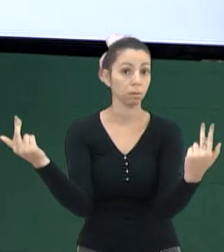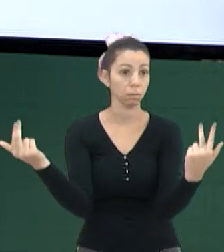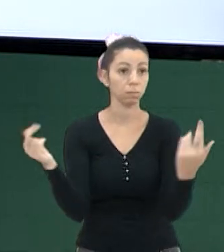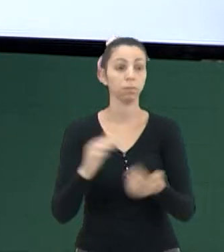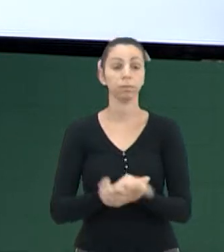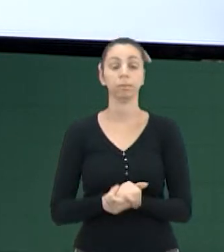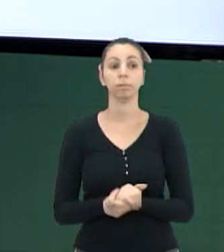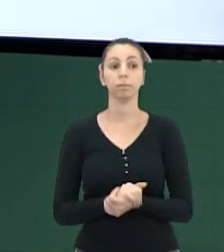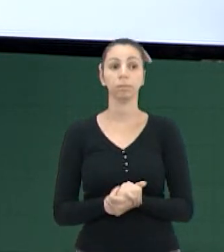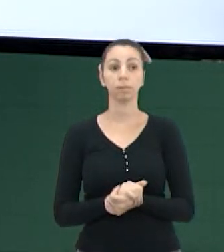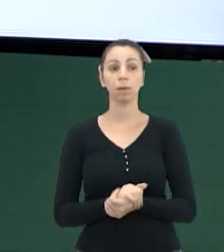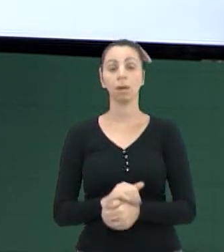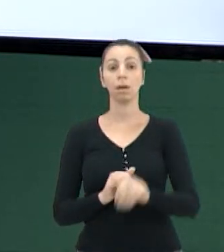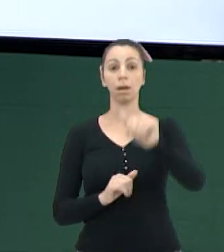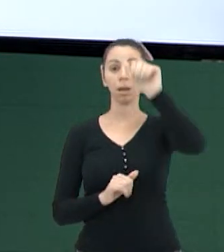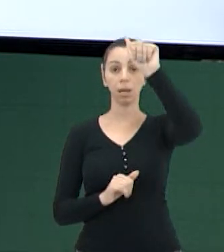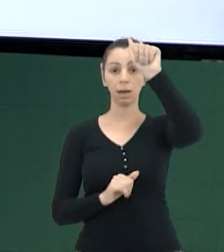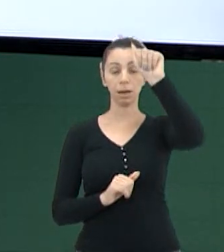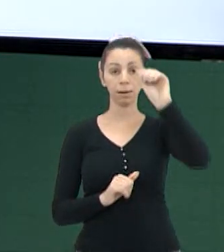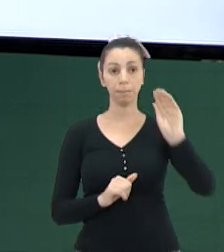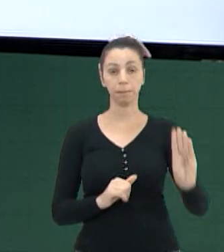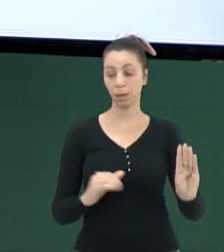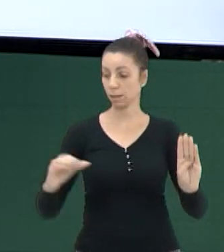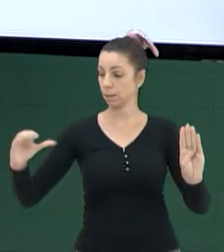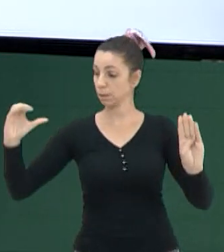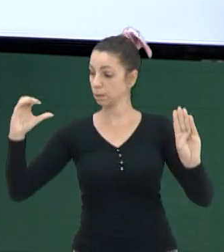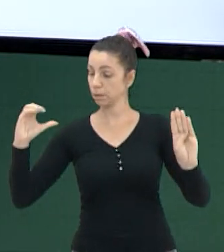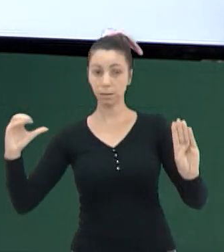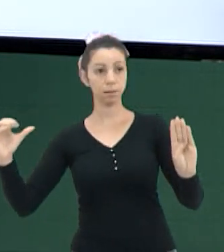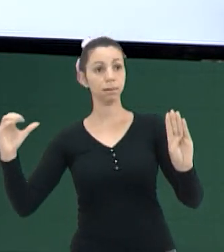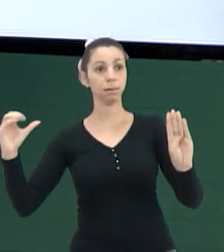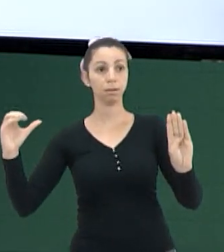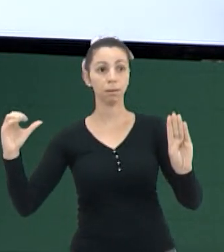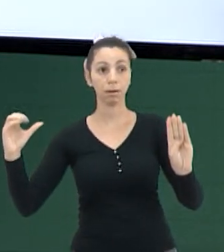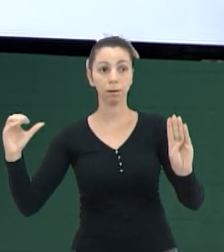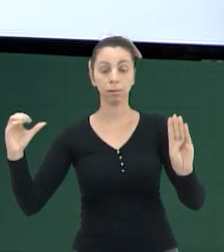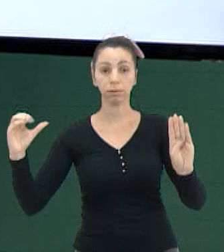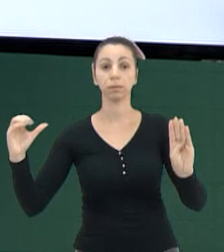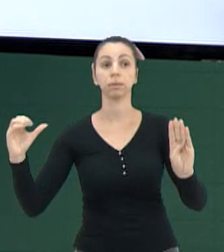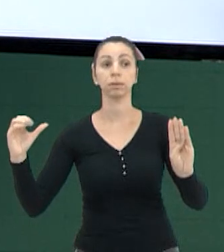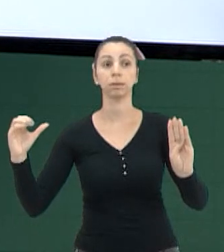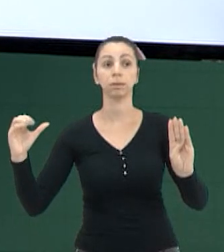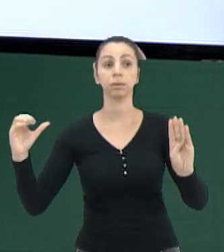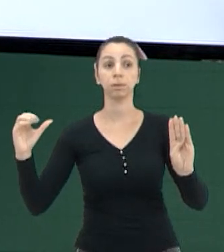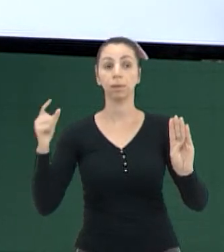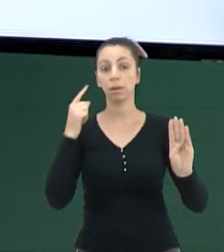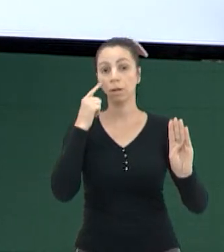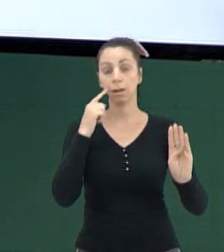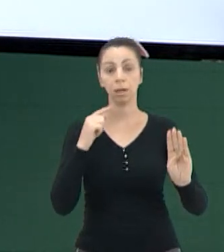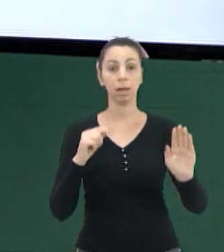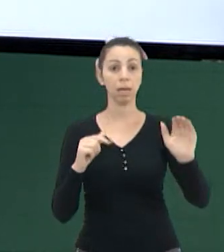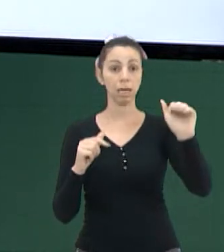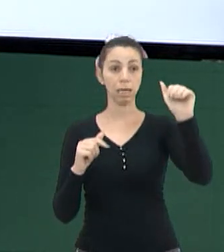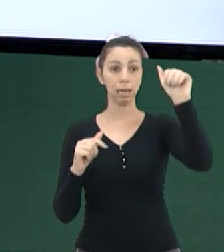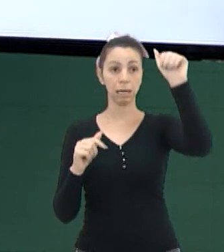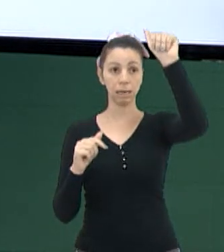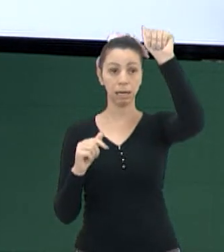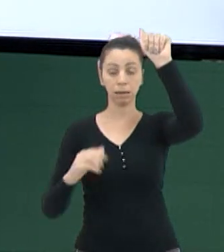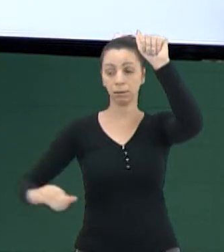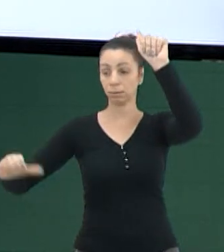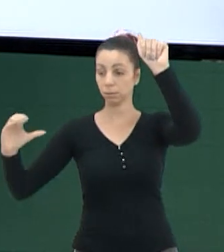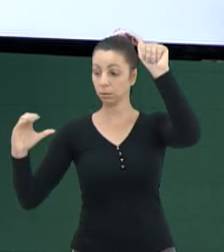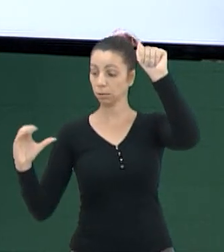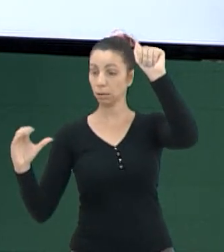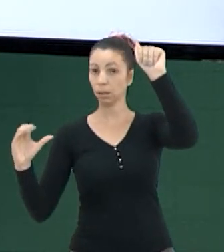ABC é um triângulo isósceles, com AB congruente a AC. Então, um